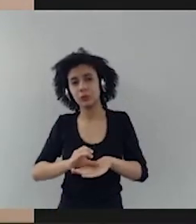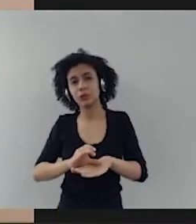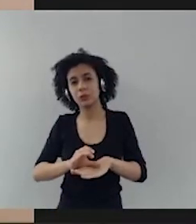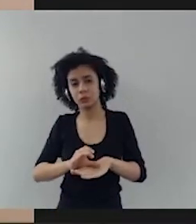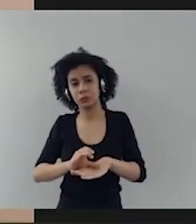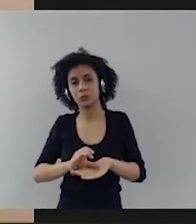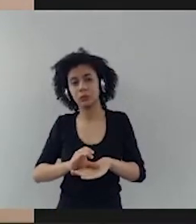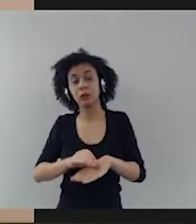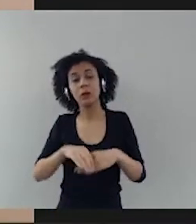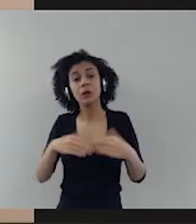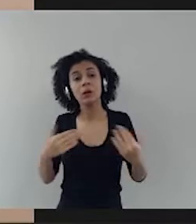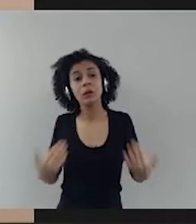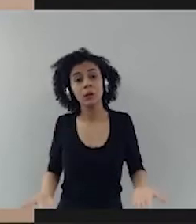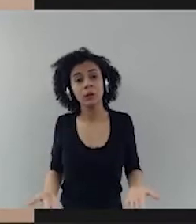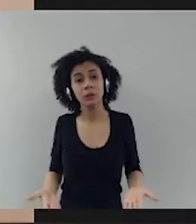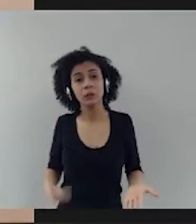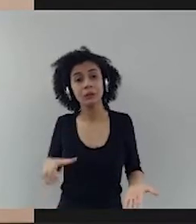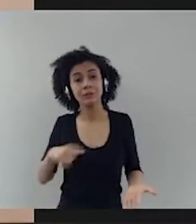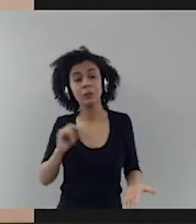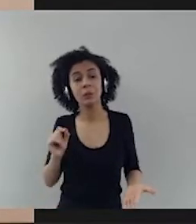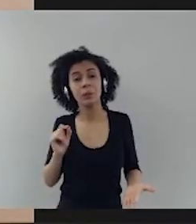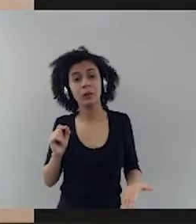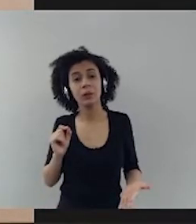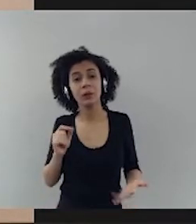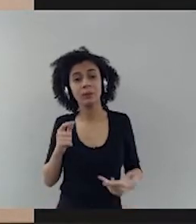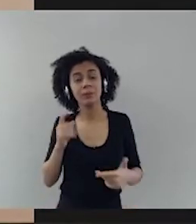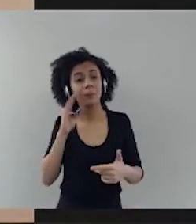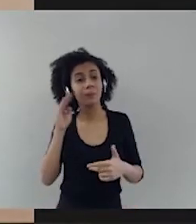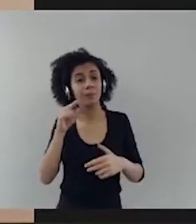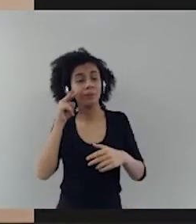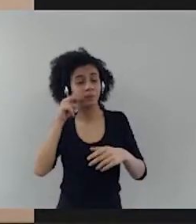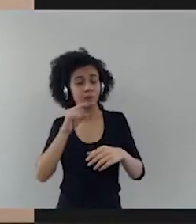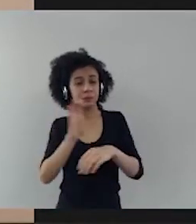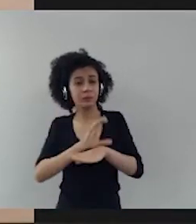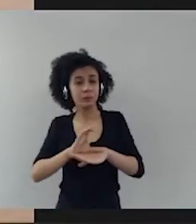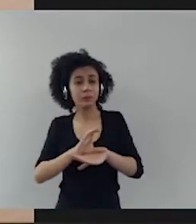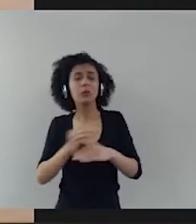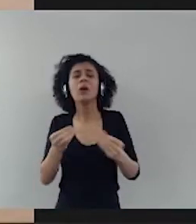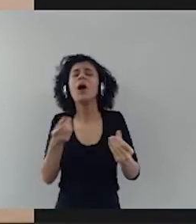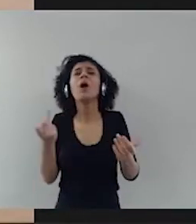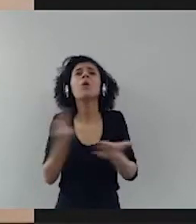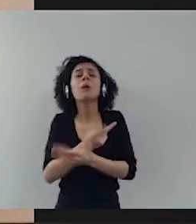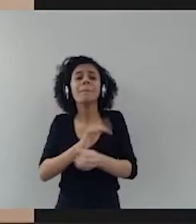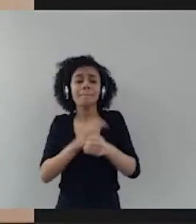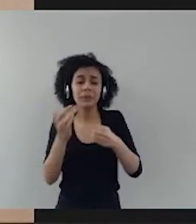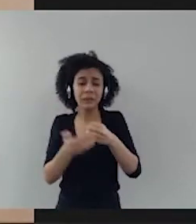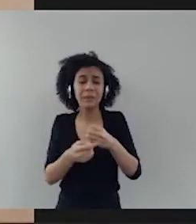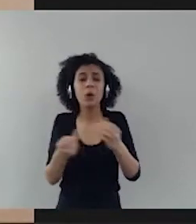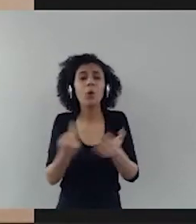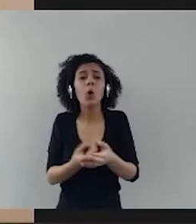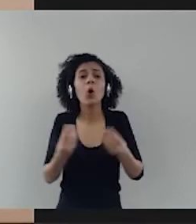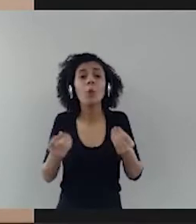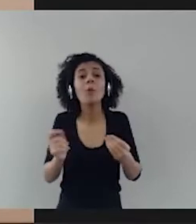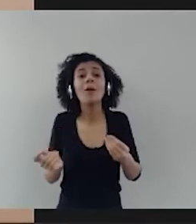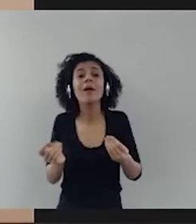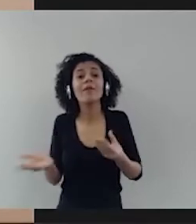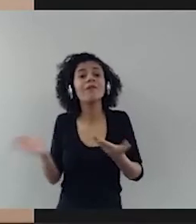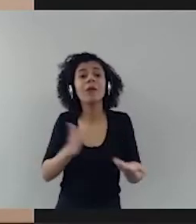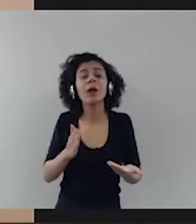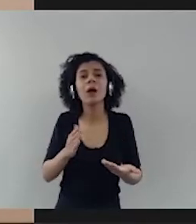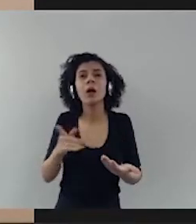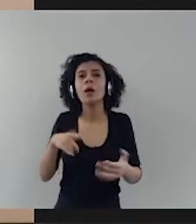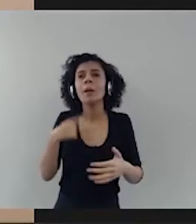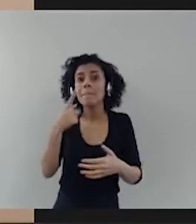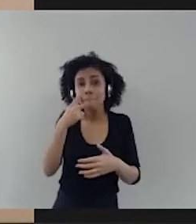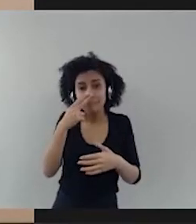um primado na nossa Constituição nesse sentido. Mas o que fez essa pandemia? Essa pandemia trouxe, na verdade, uma